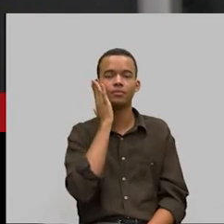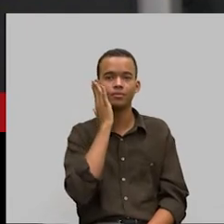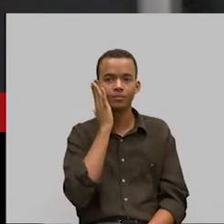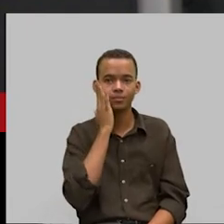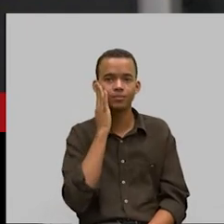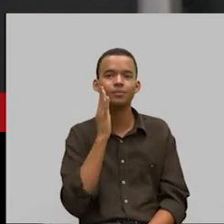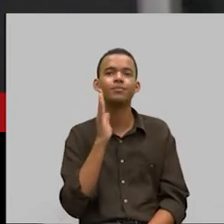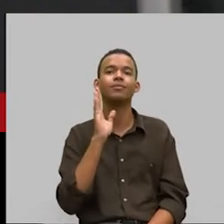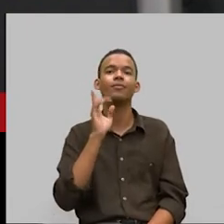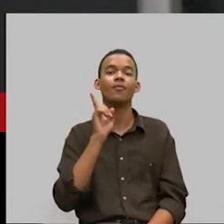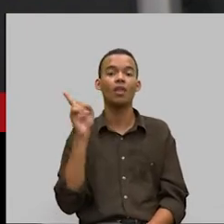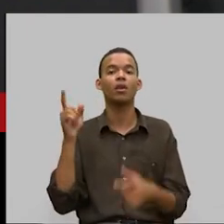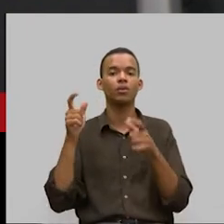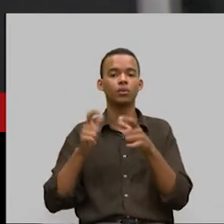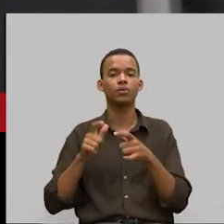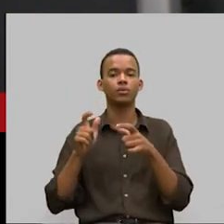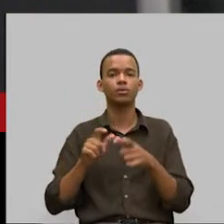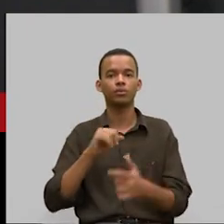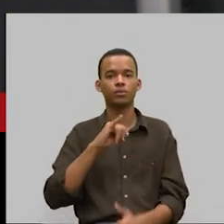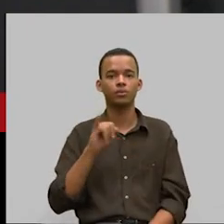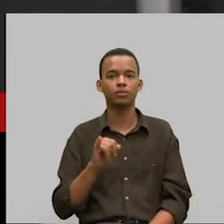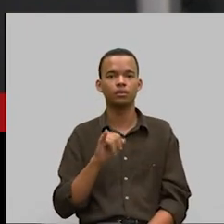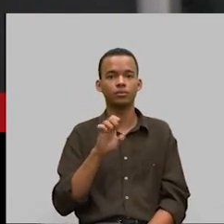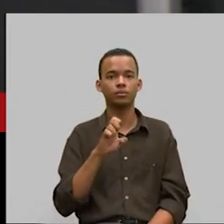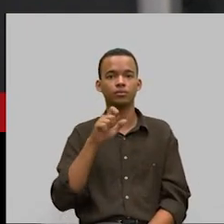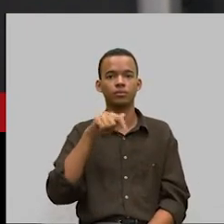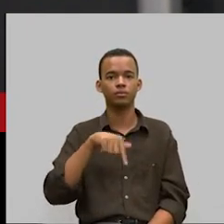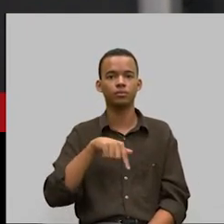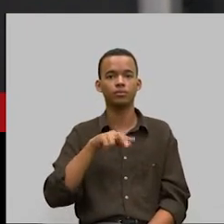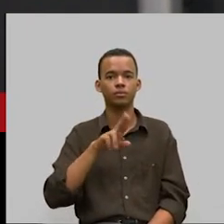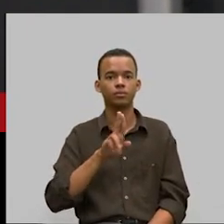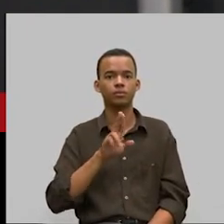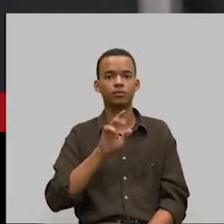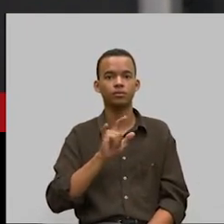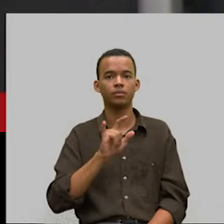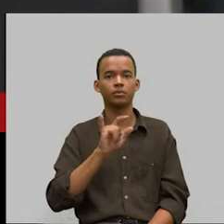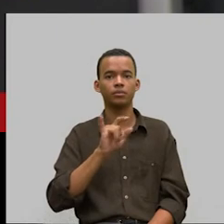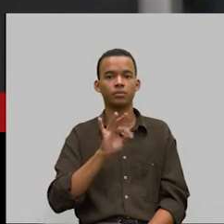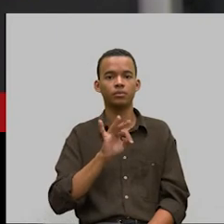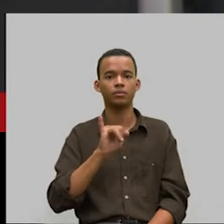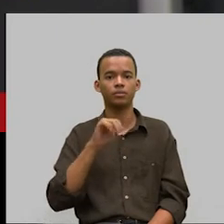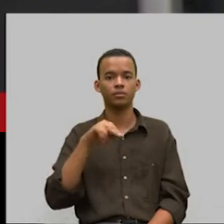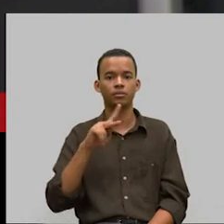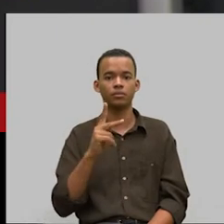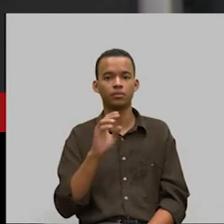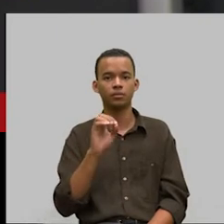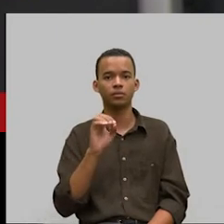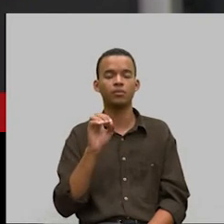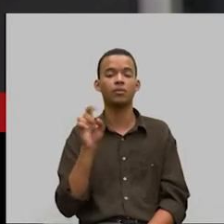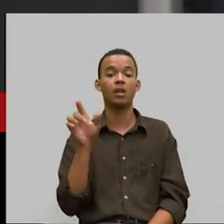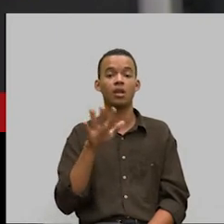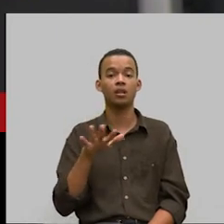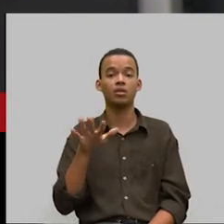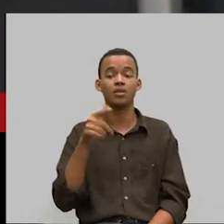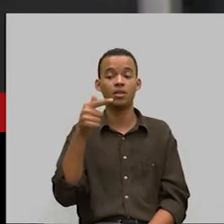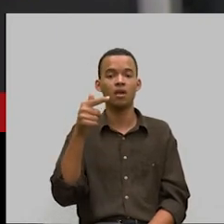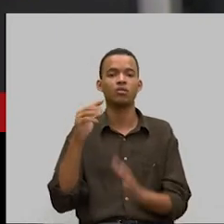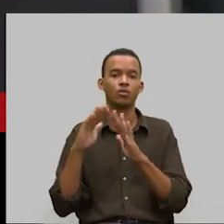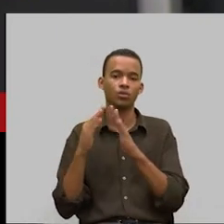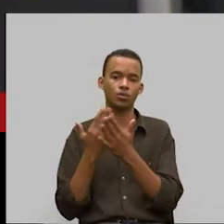jequ Tonha tem sete efas de 22 efas no estado de Minas Gerais